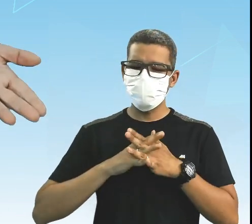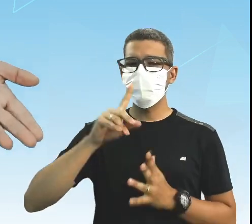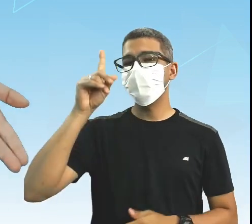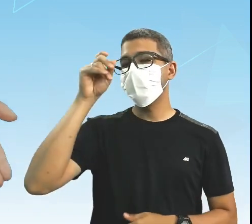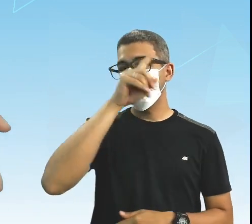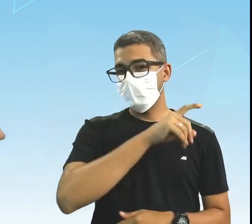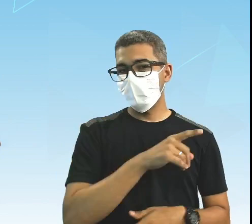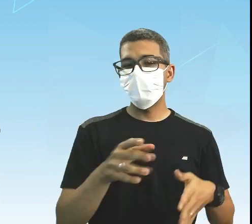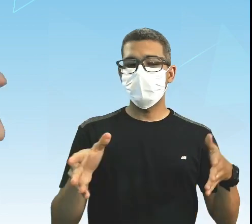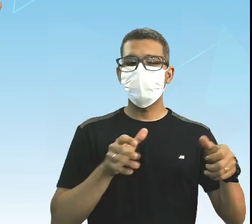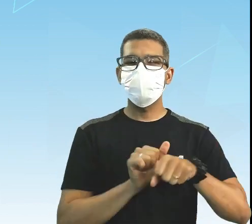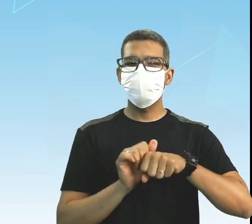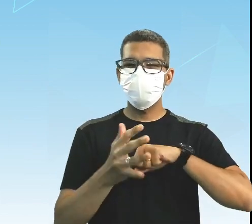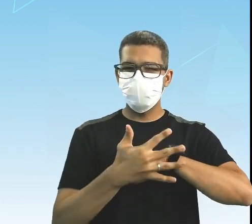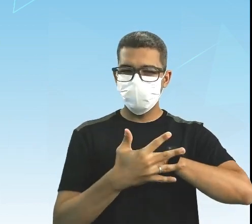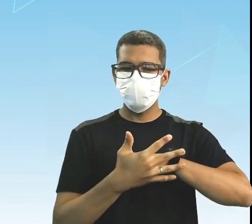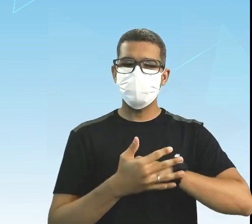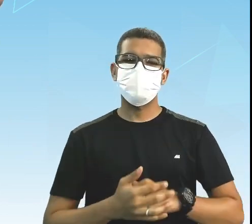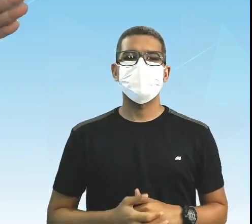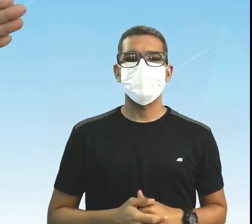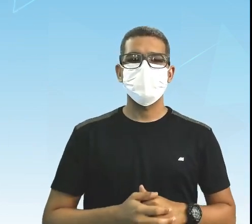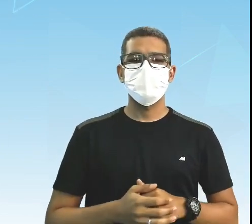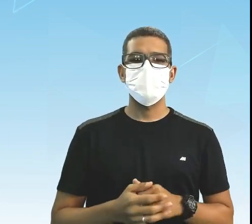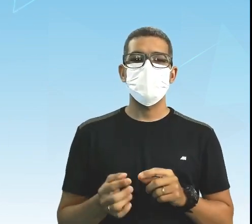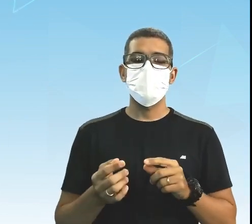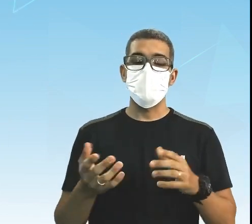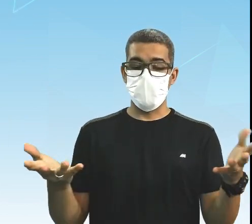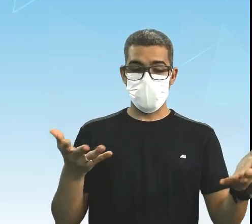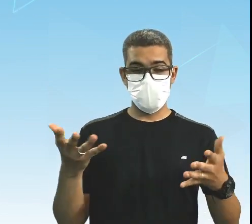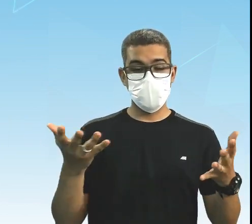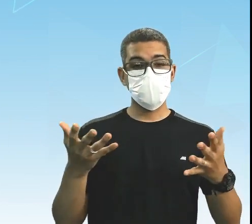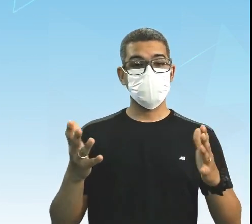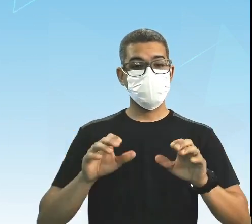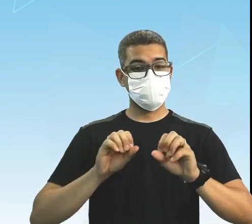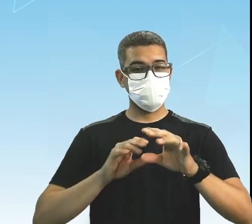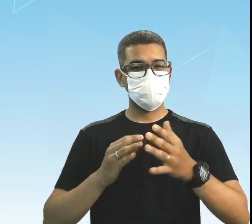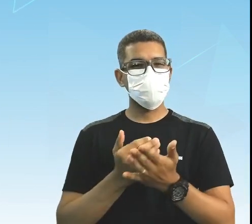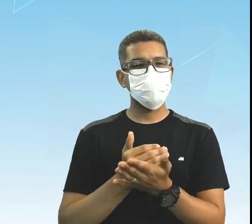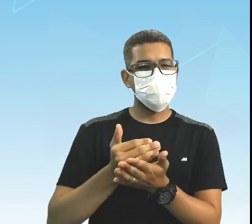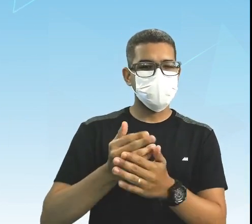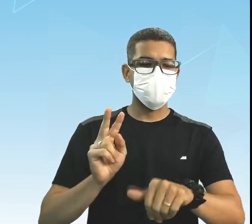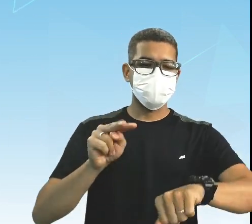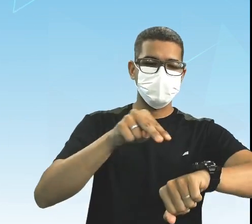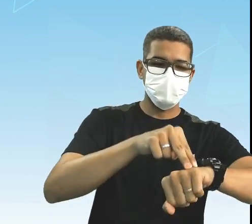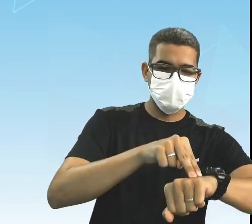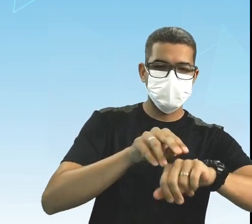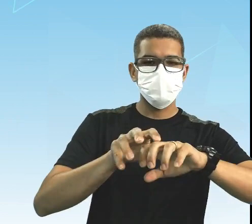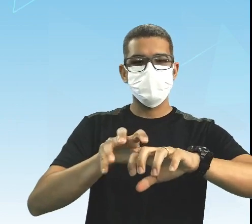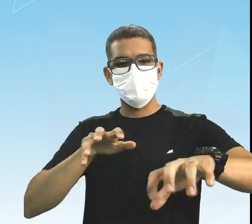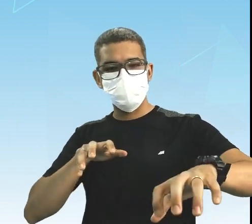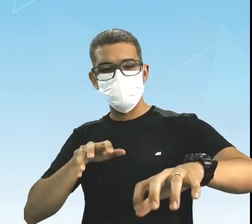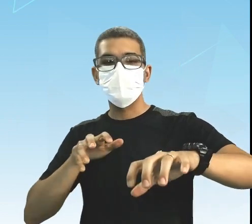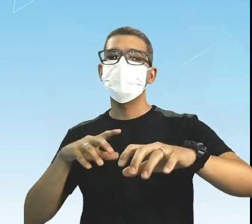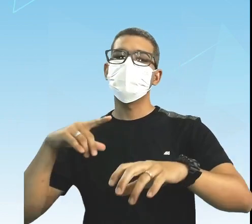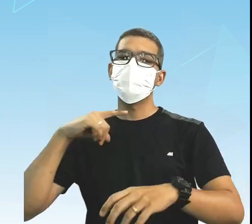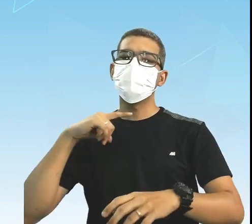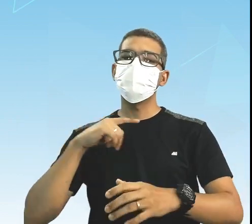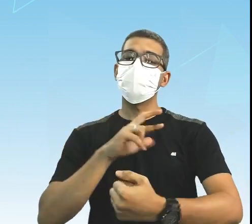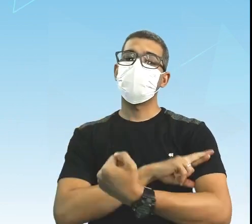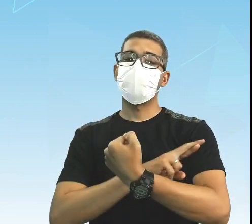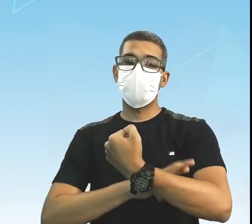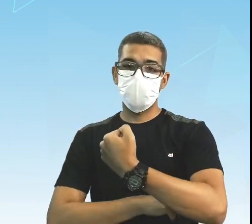na pandemia, mesmo agora com as aulas híbridas, ou seja, presenciais em online, para dar